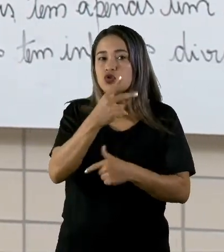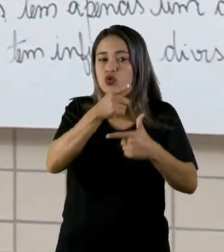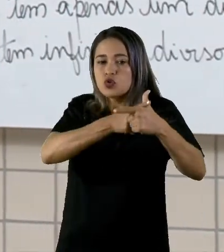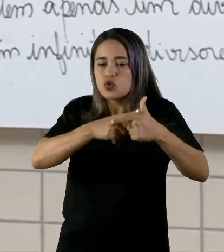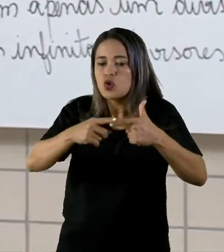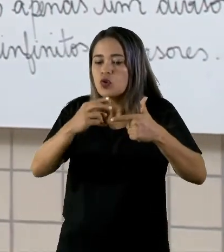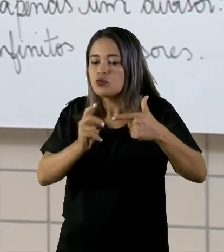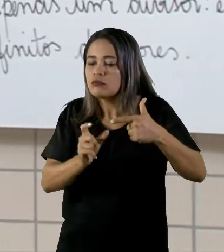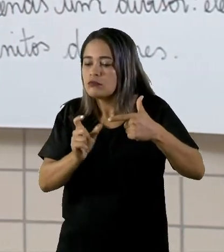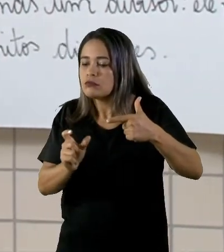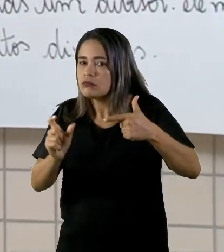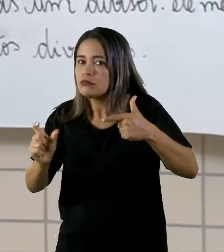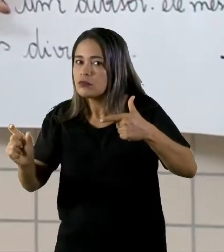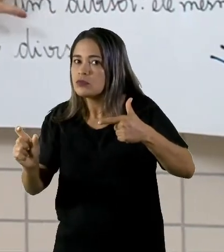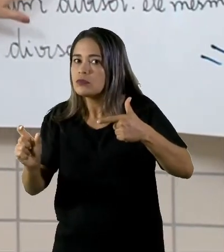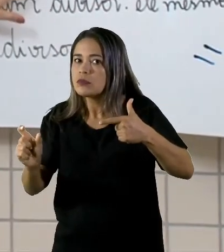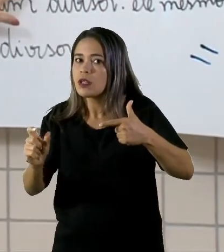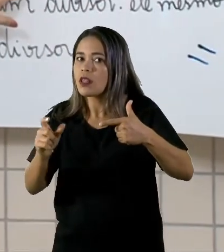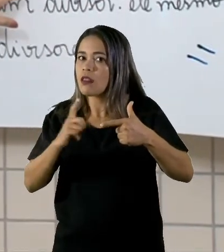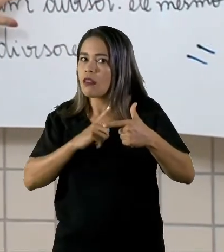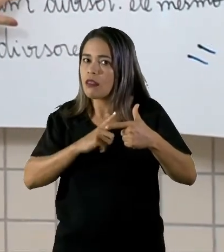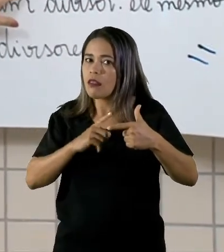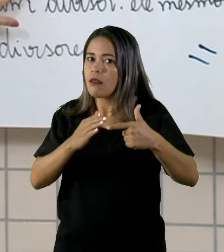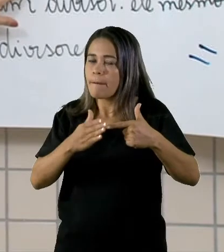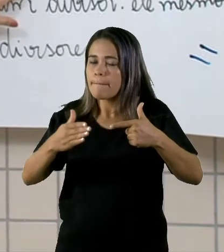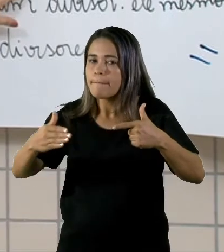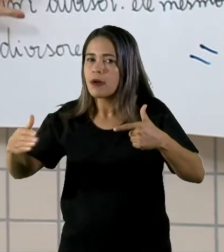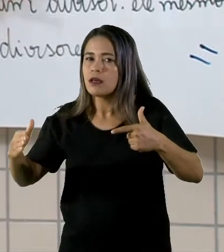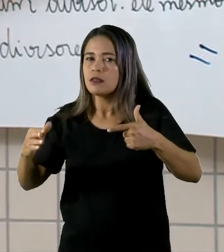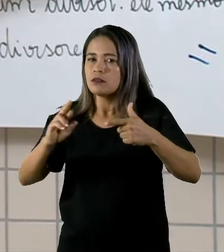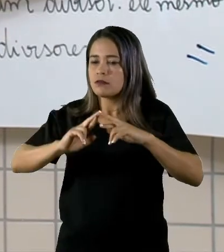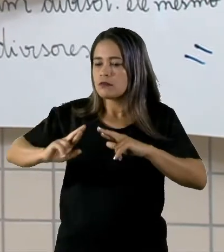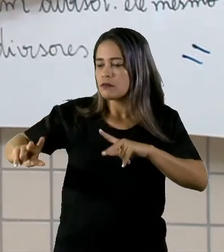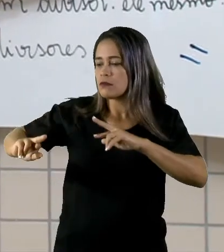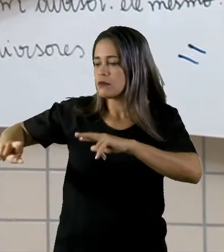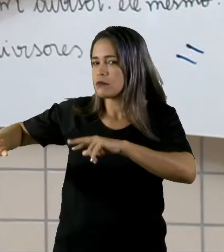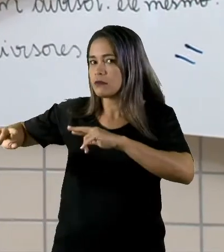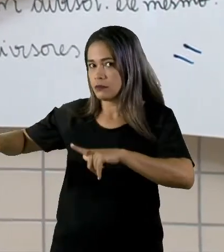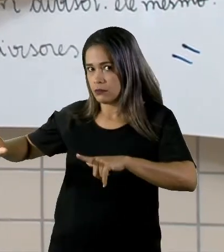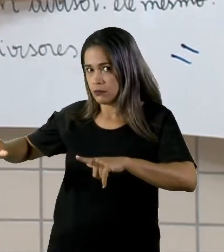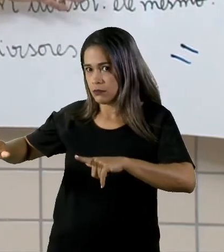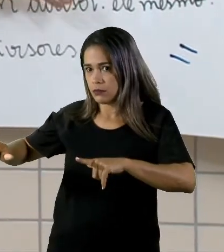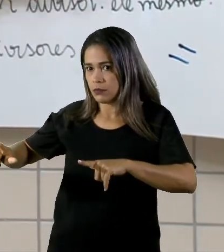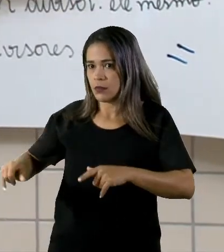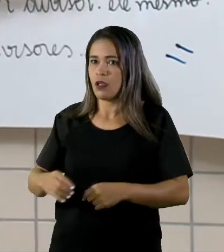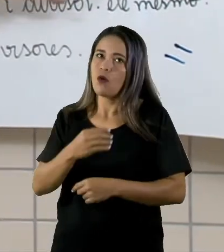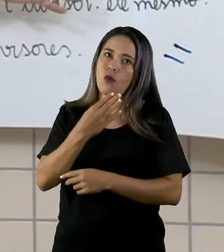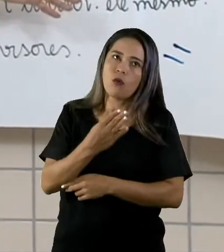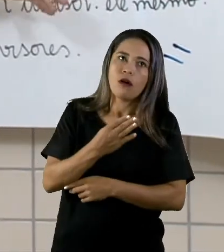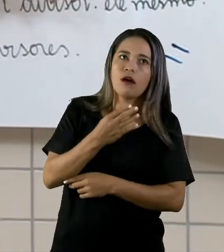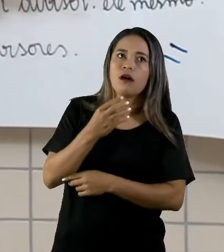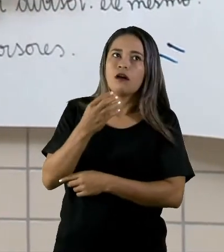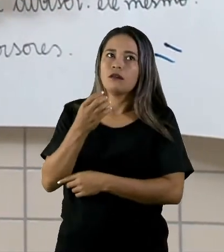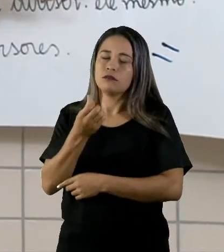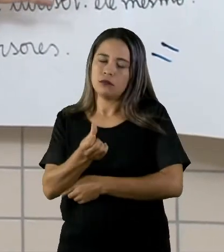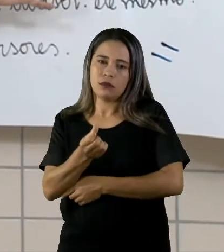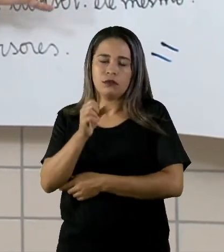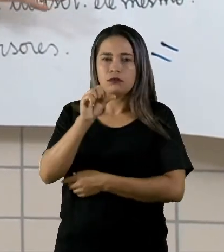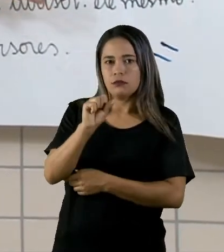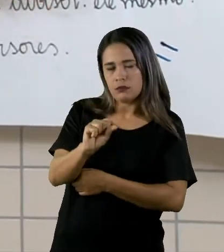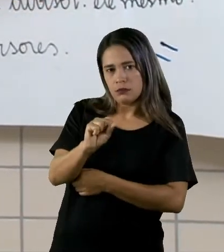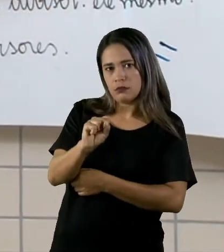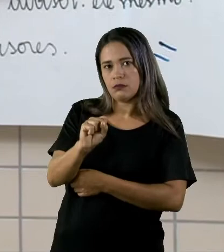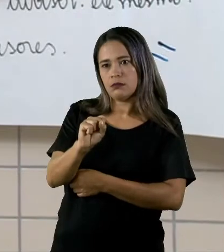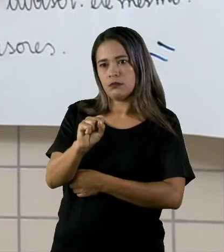ou divisores naturais distintos são diferentes, eu coloquei aqui o 4, o 6, o